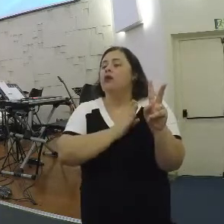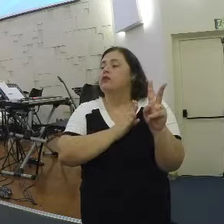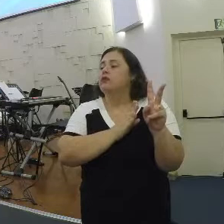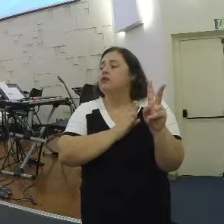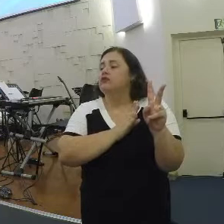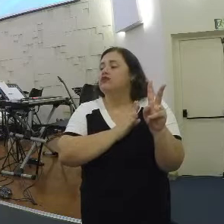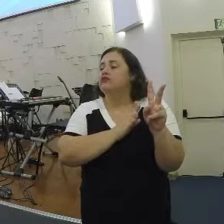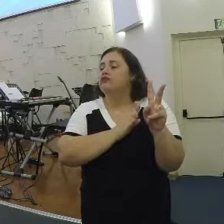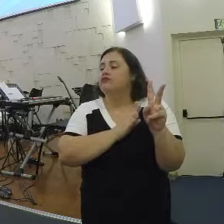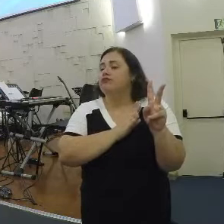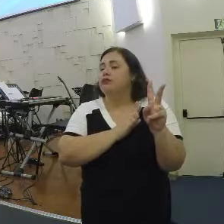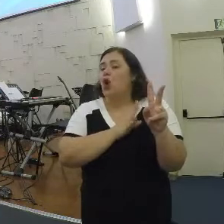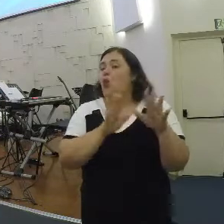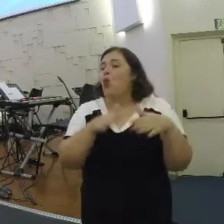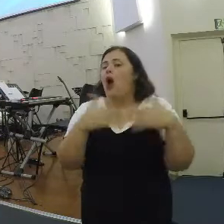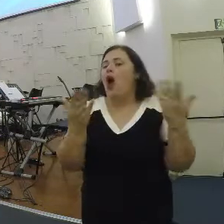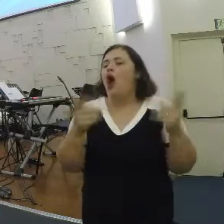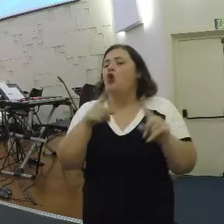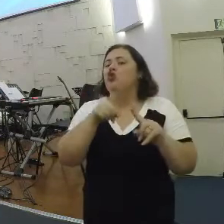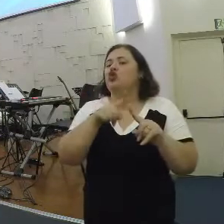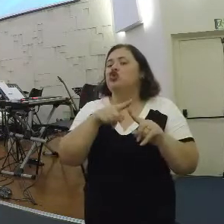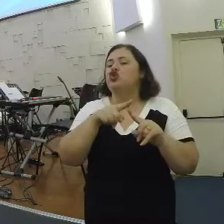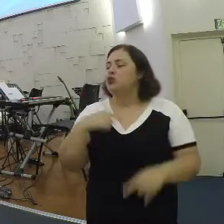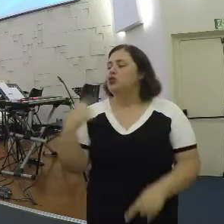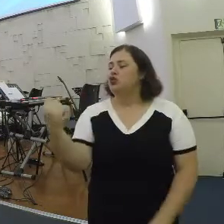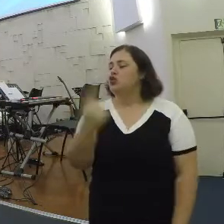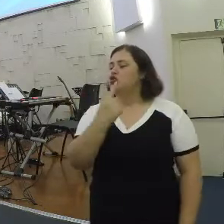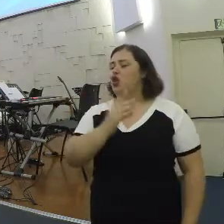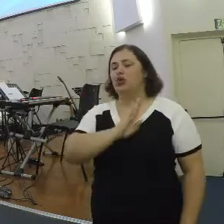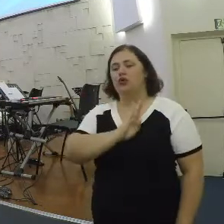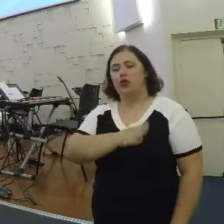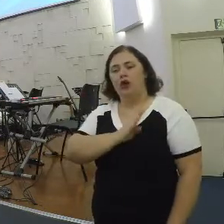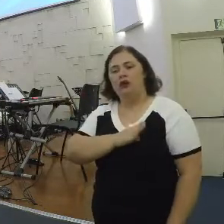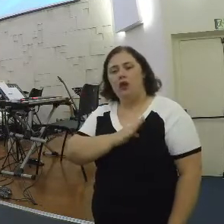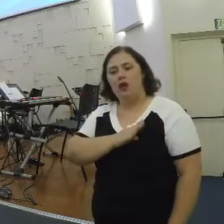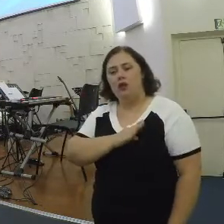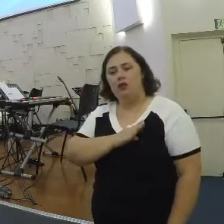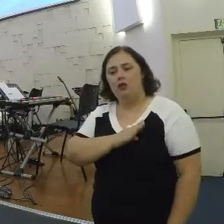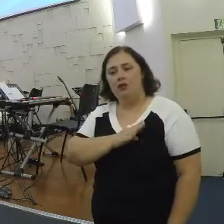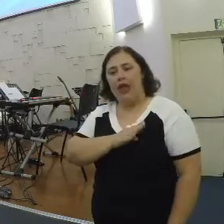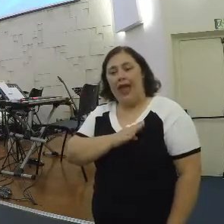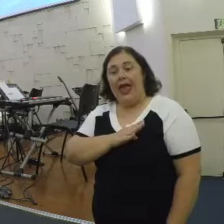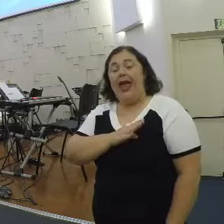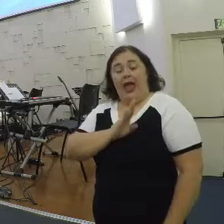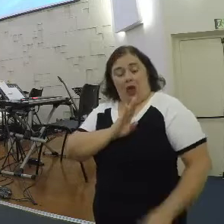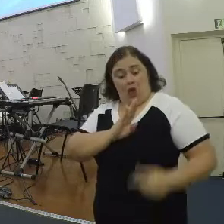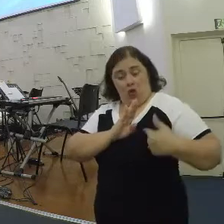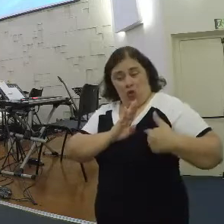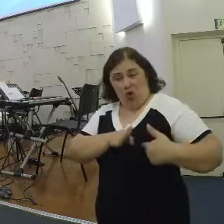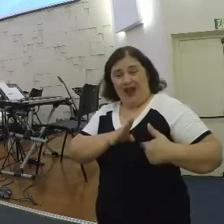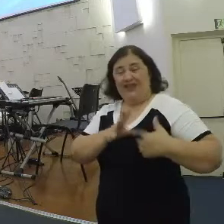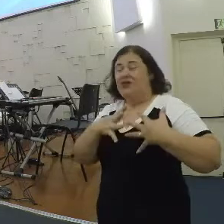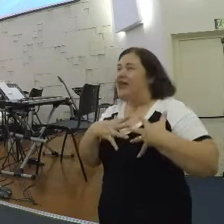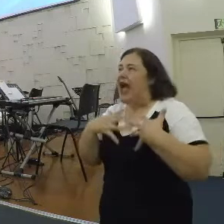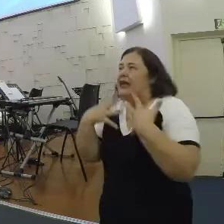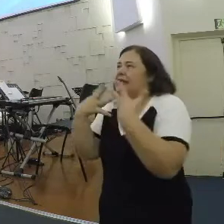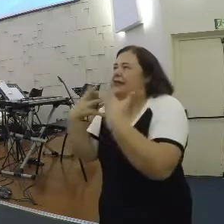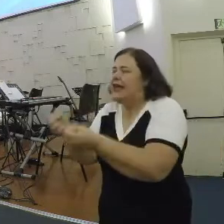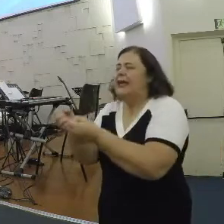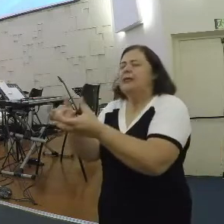é qual solo? É aquele em que sequer há tempo para a semente